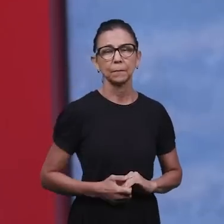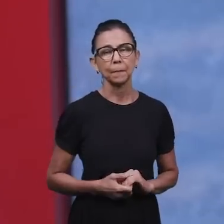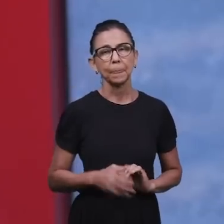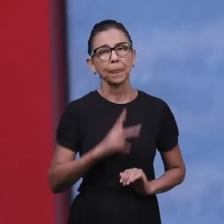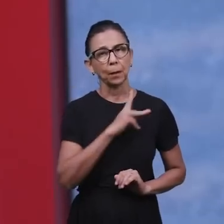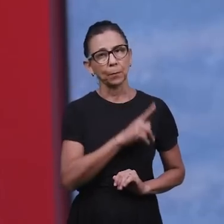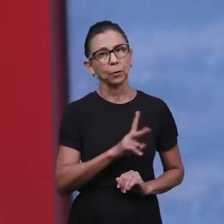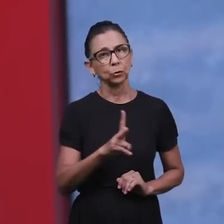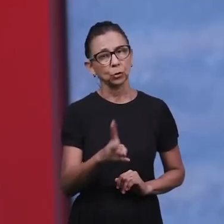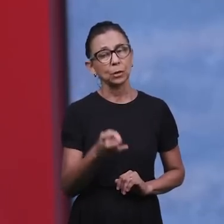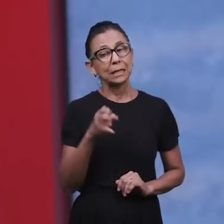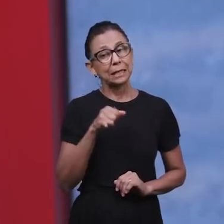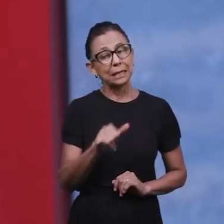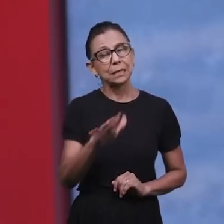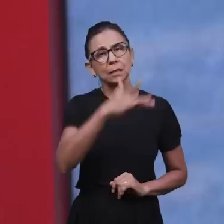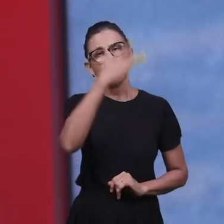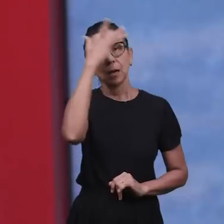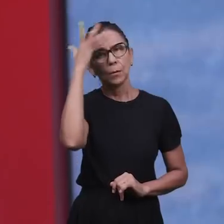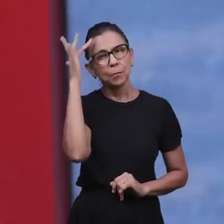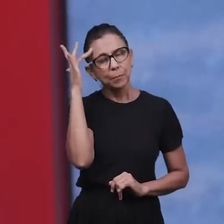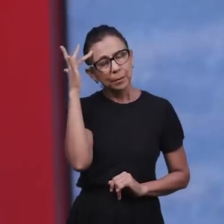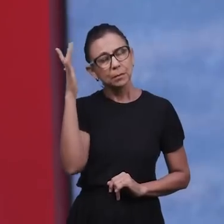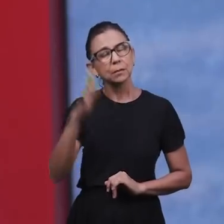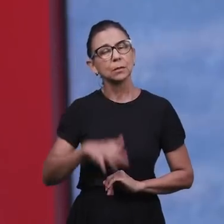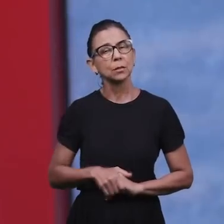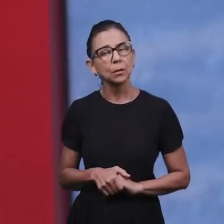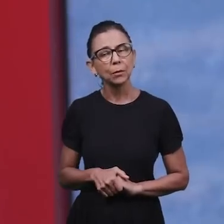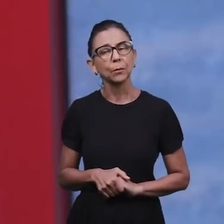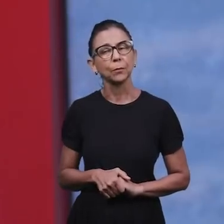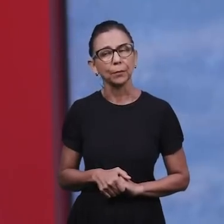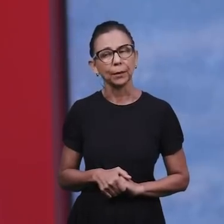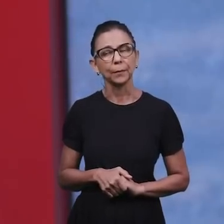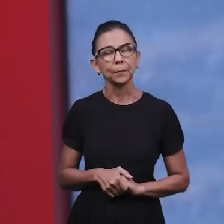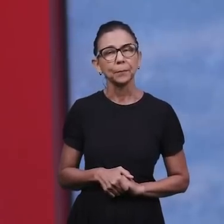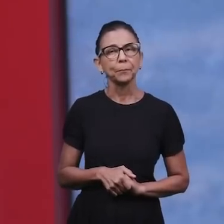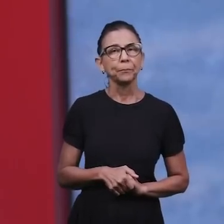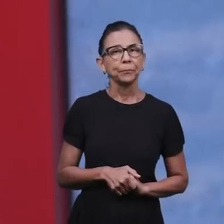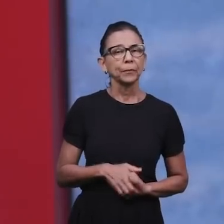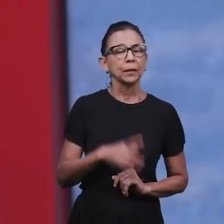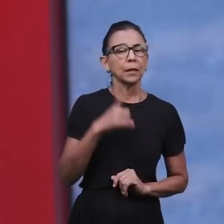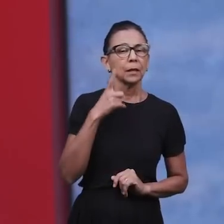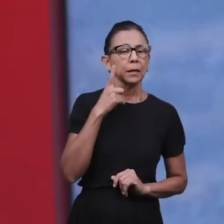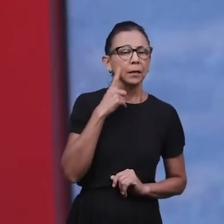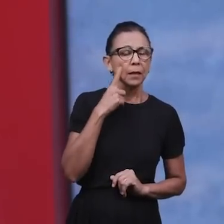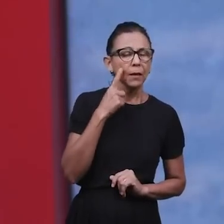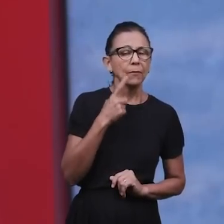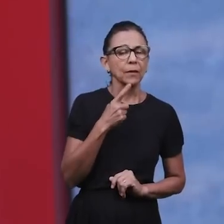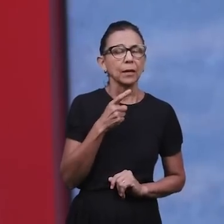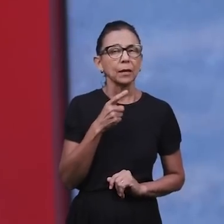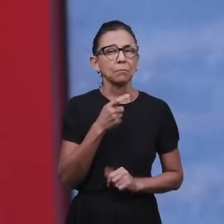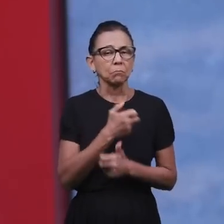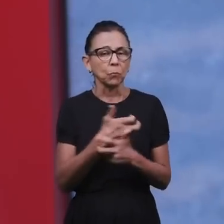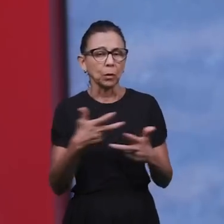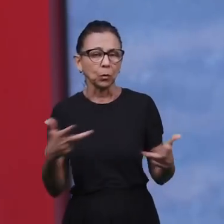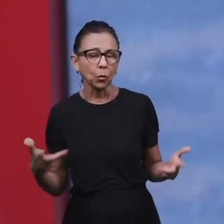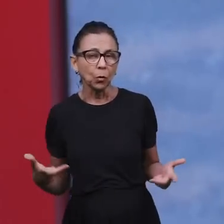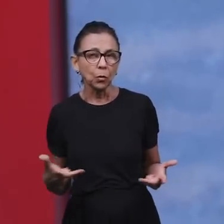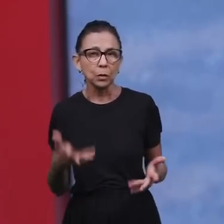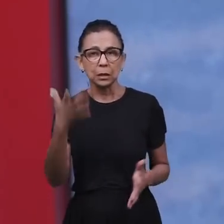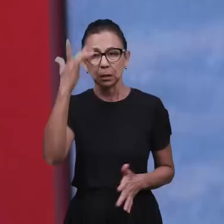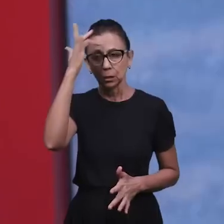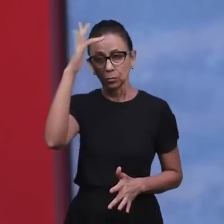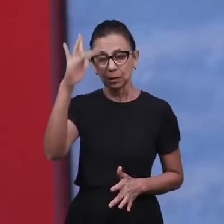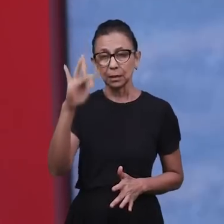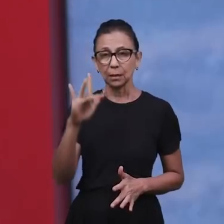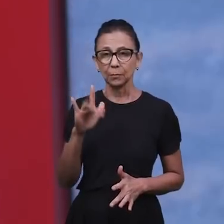coisa, ainda não sabe como convém saber. Mas, se alguém ama a Deus, este